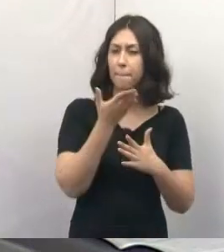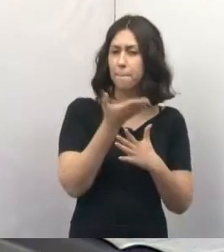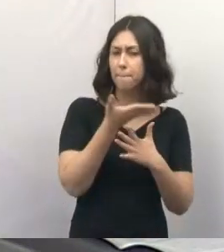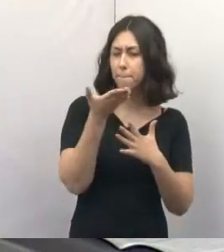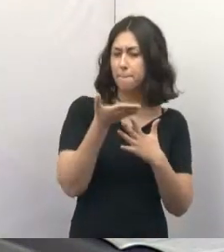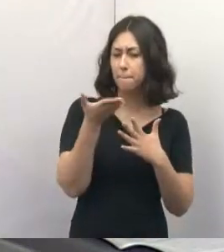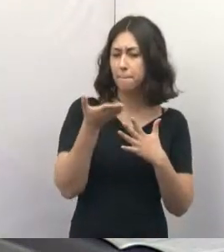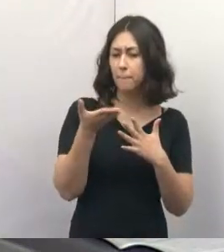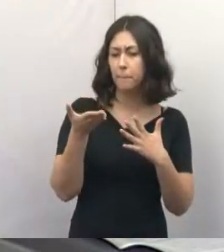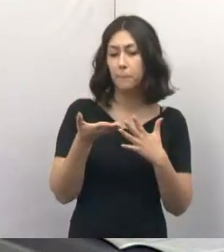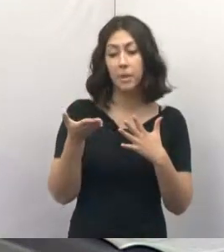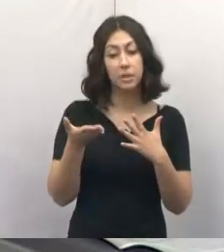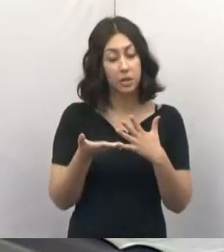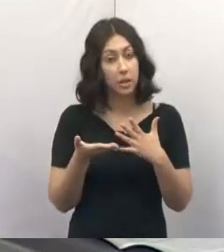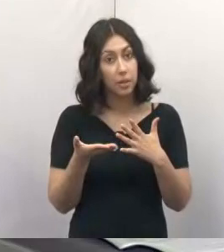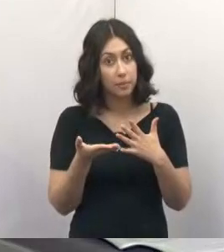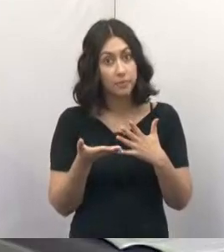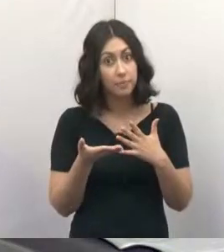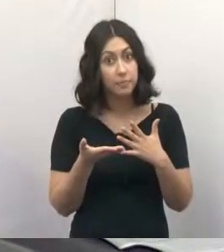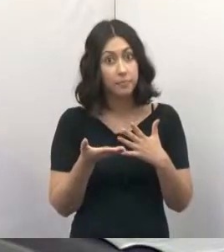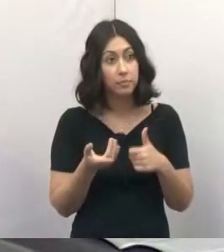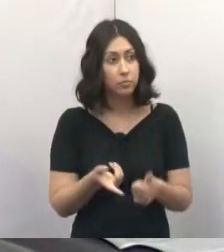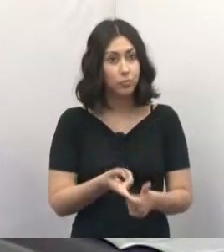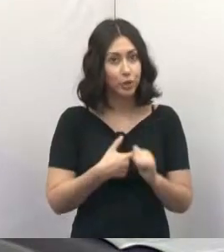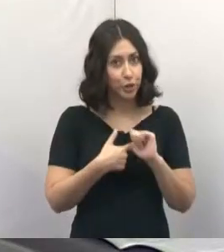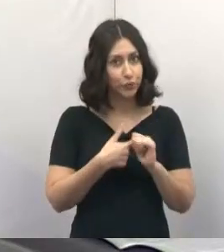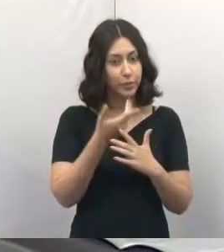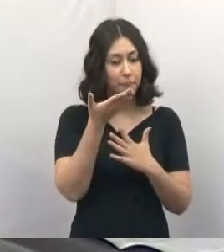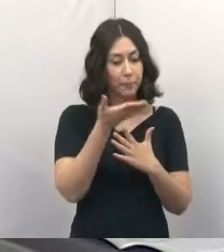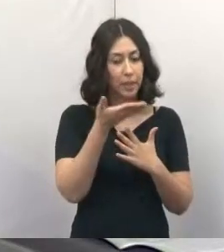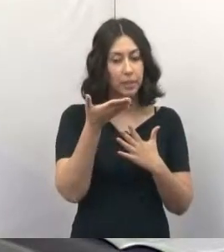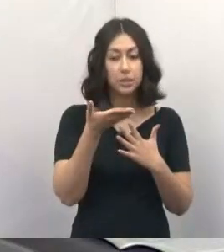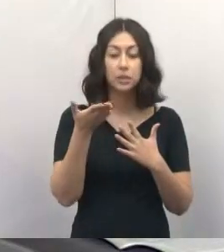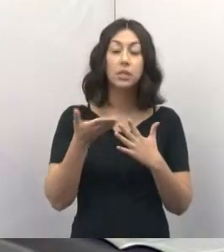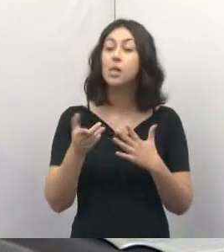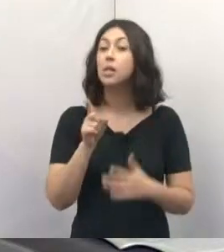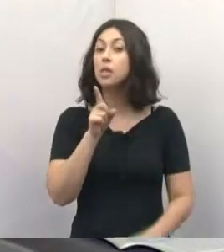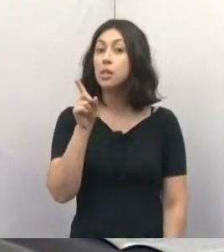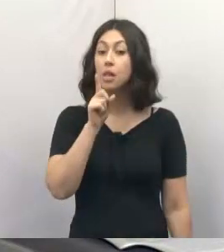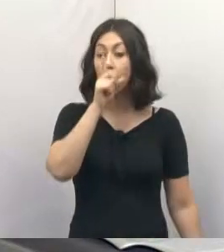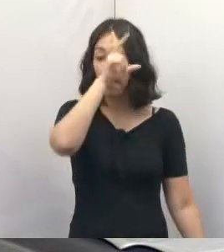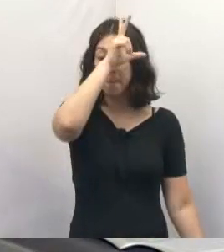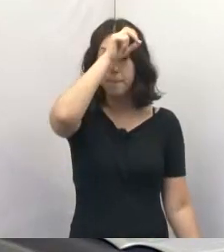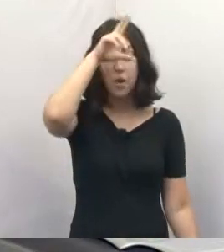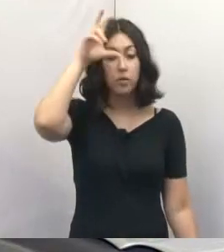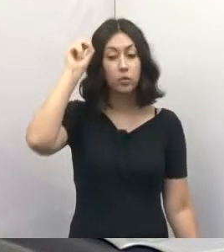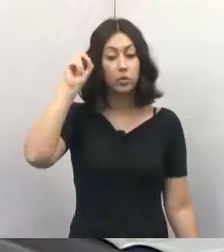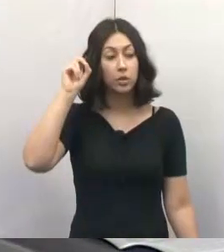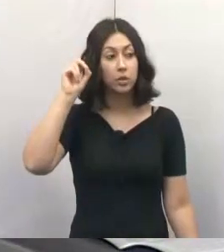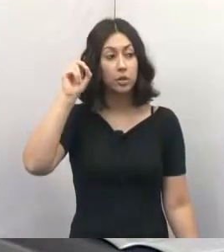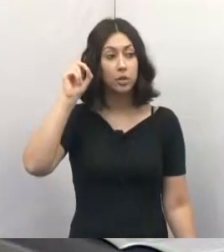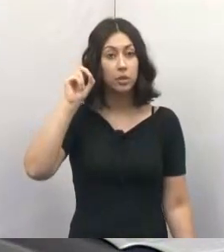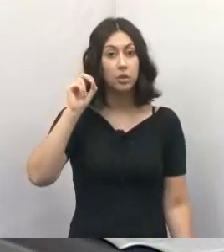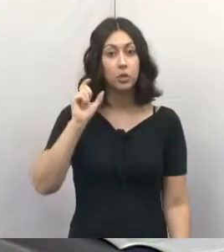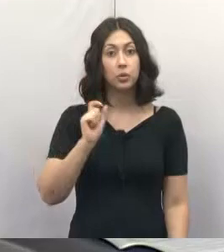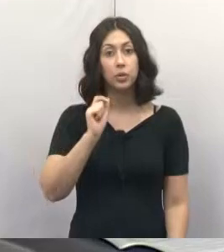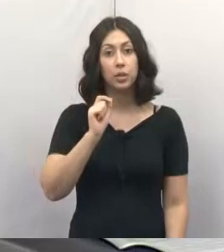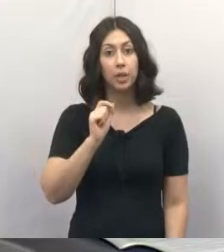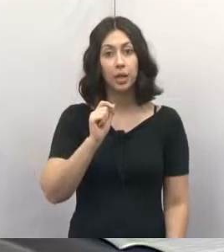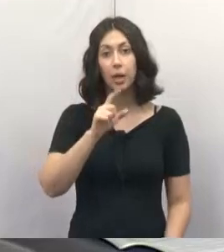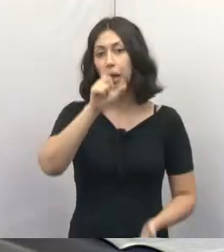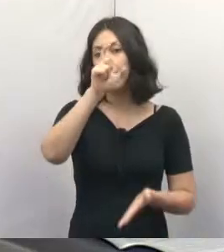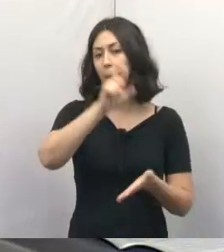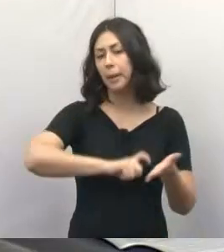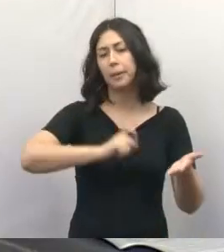financiar ou parcelar os débitos lá na prefeitura do que efetuar o parcelamento por via de